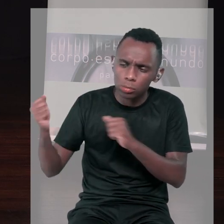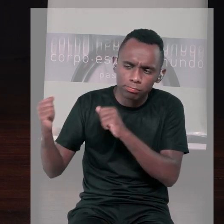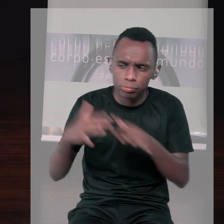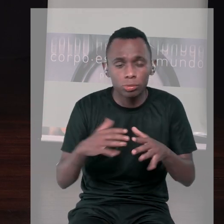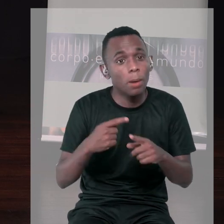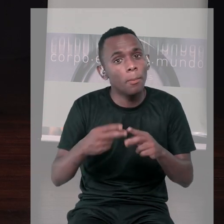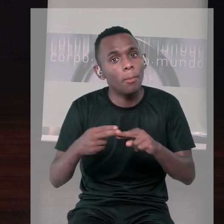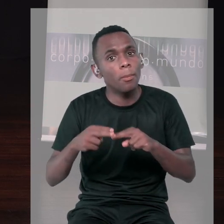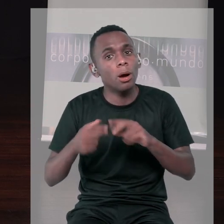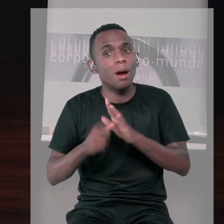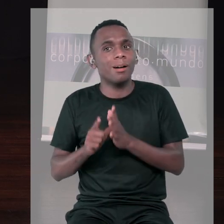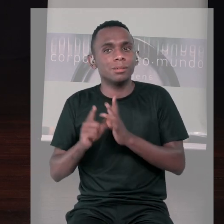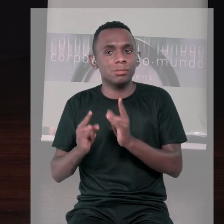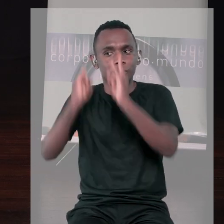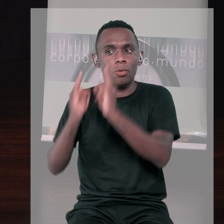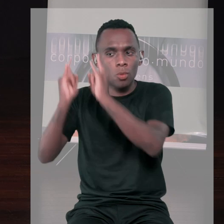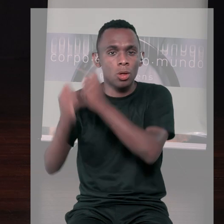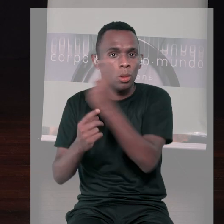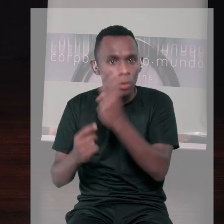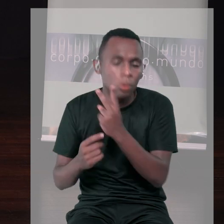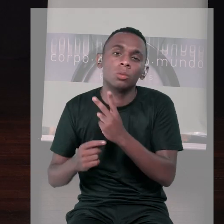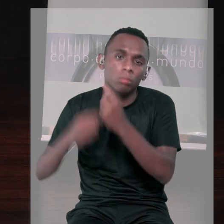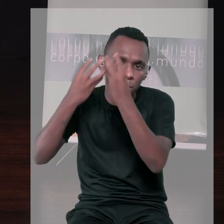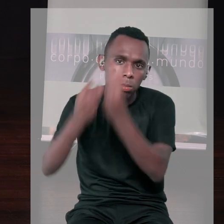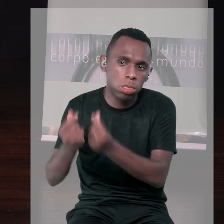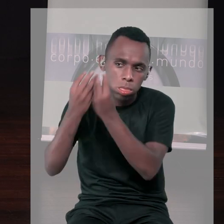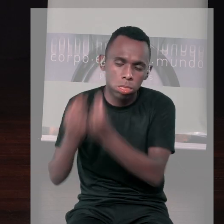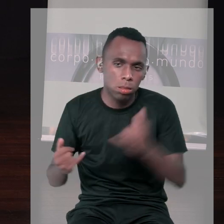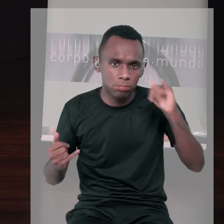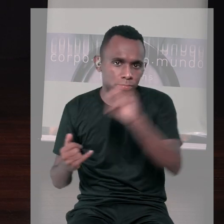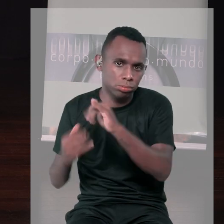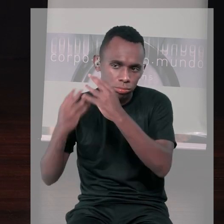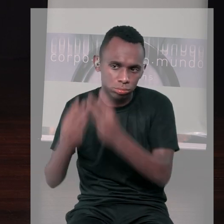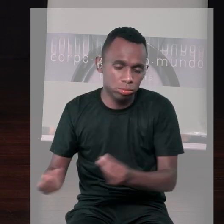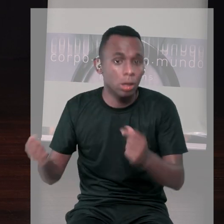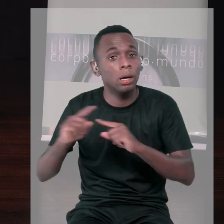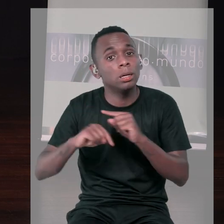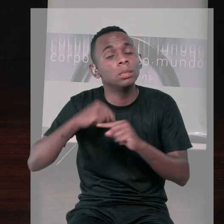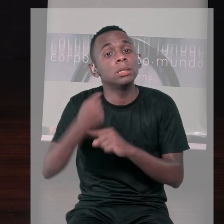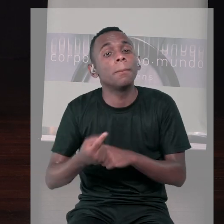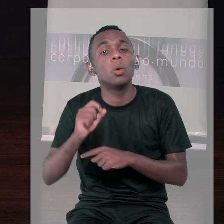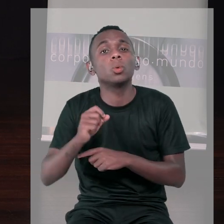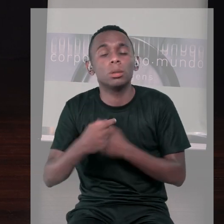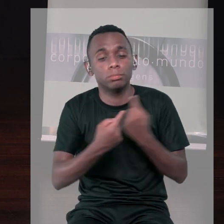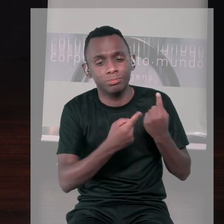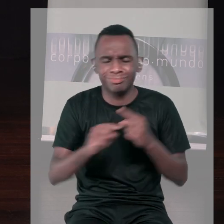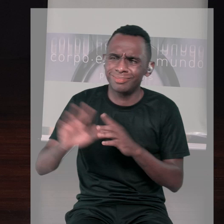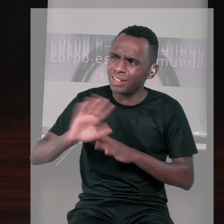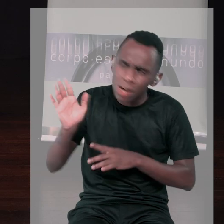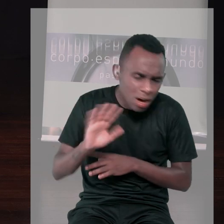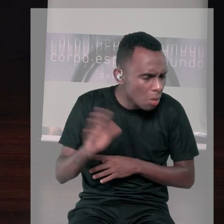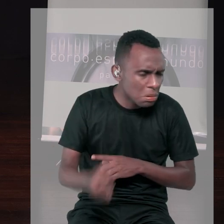via aquilo como uma guerra justa. Pouco depois, com a invasão do Iraque, ele vai aí, ao contrário, sair a público dizendo que aquela é uma guerra injusta. Então